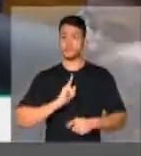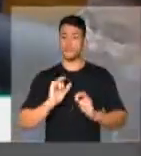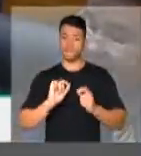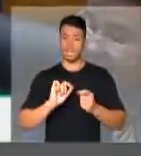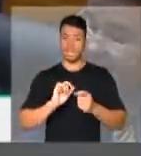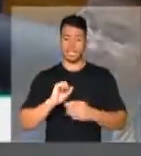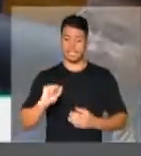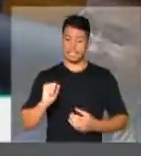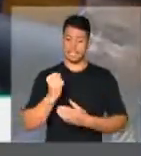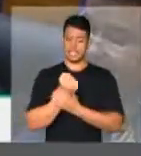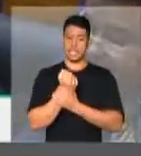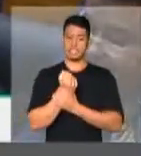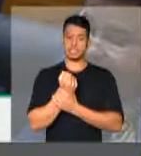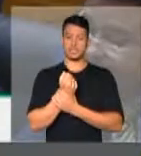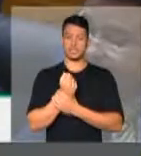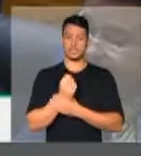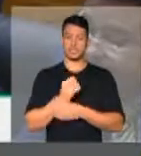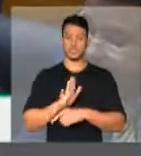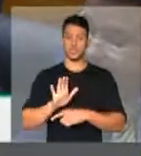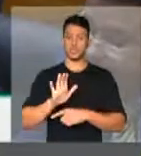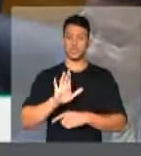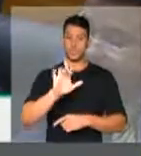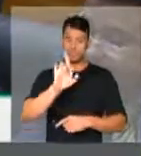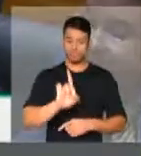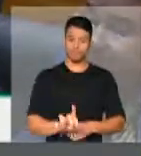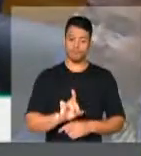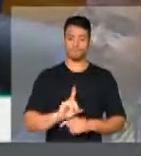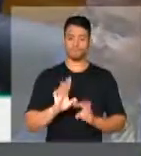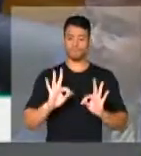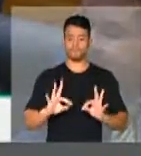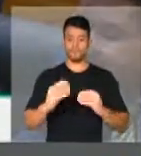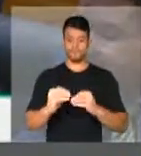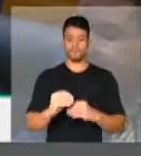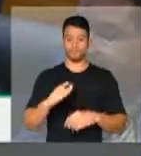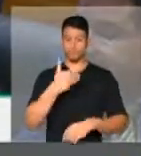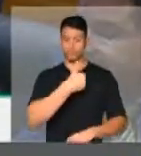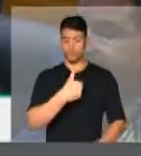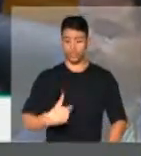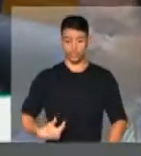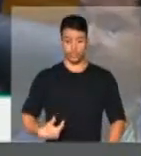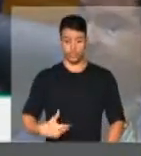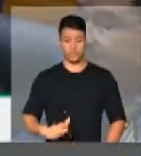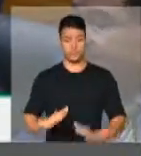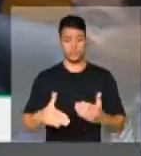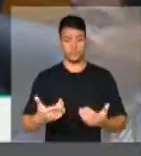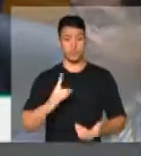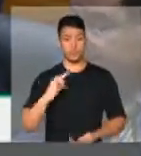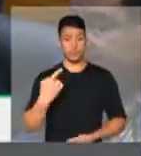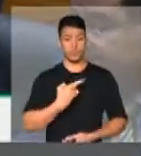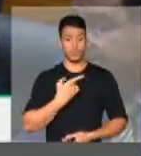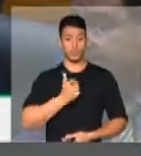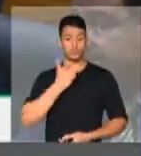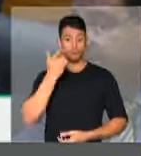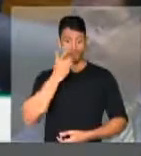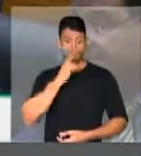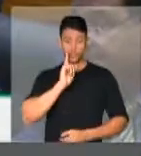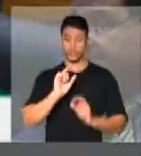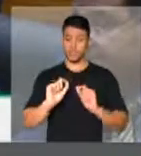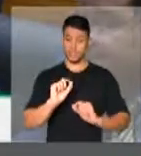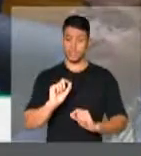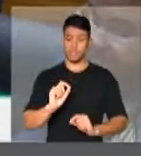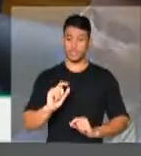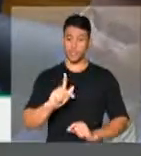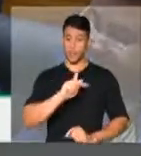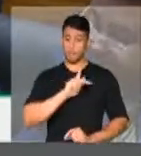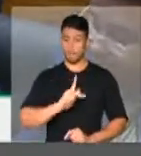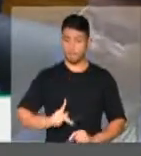democrática, a garantia do Estado Democrático de Direito. E no momento em que a bandeira cresceu tanto, que até elegemos um presidente da República comprometido